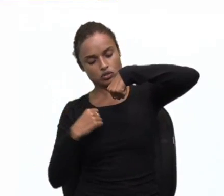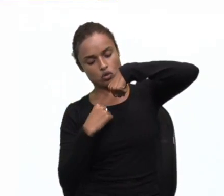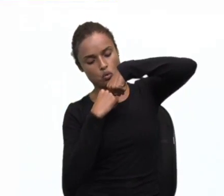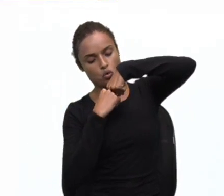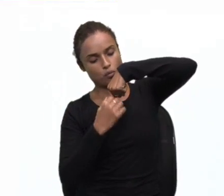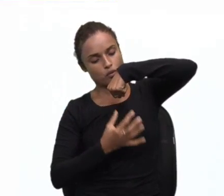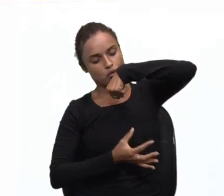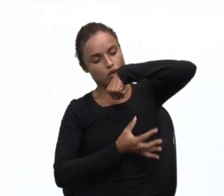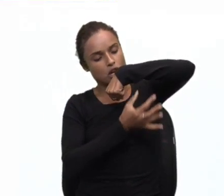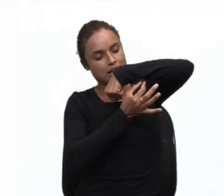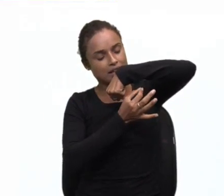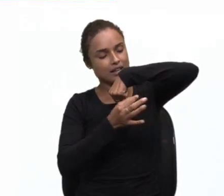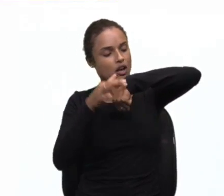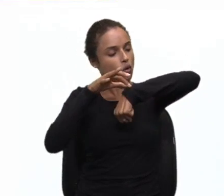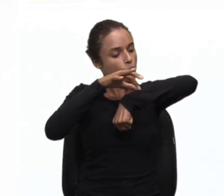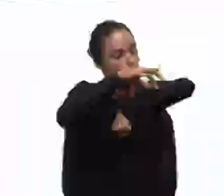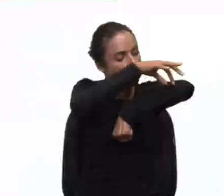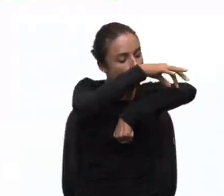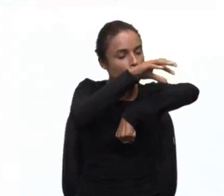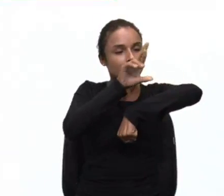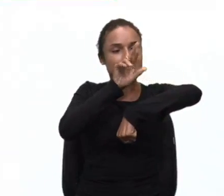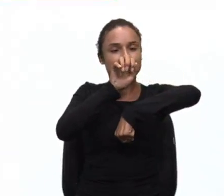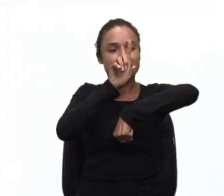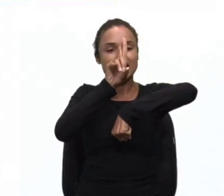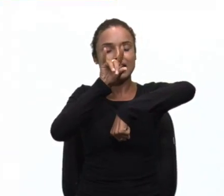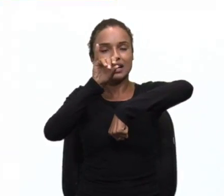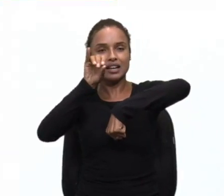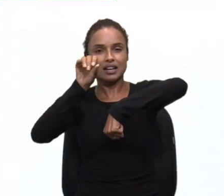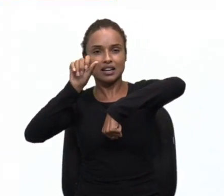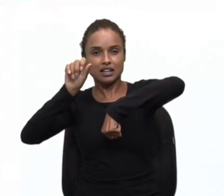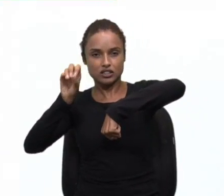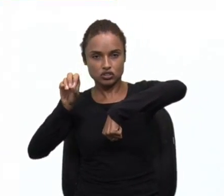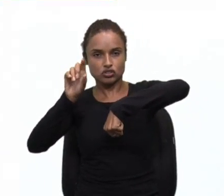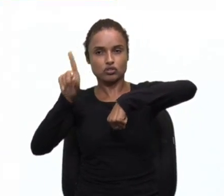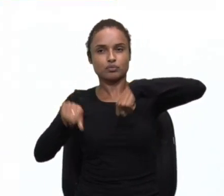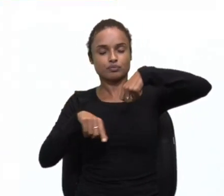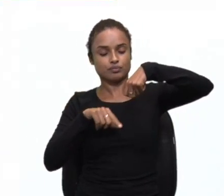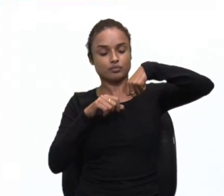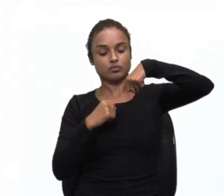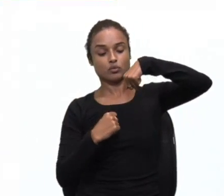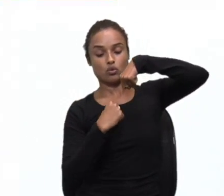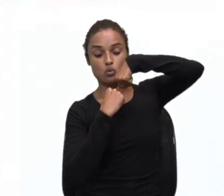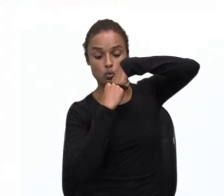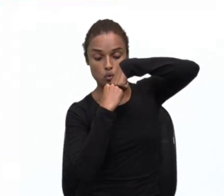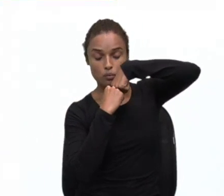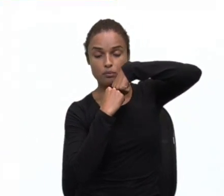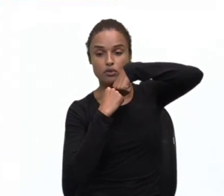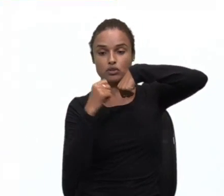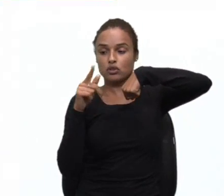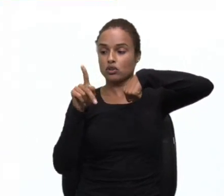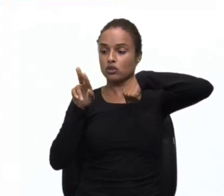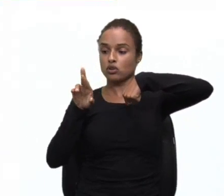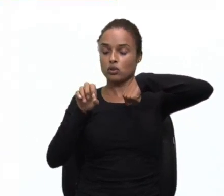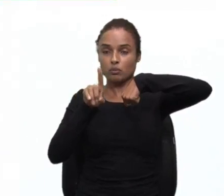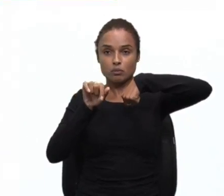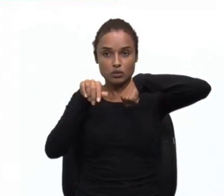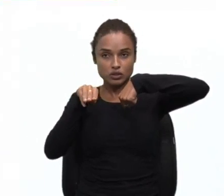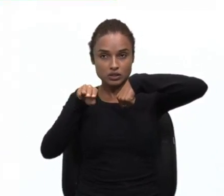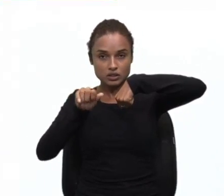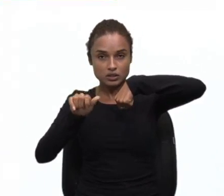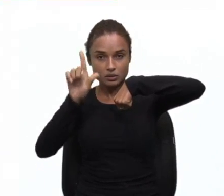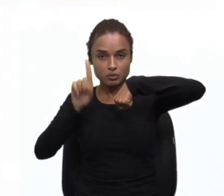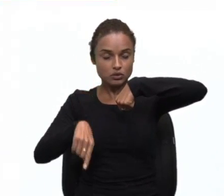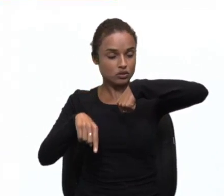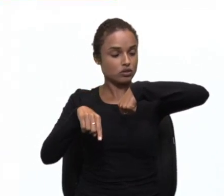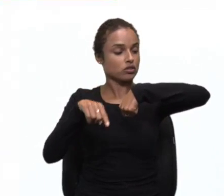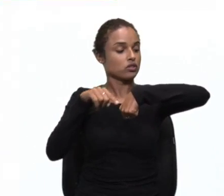rádio. E rádio ulnar proximal. Se é rádio ulnar, é entre quem, pessoal? Entre o